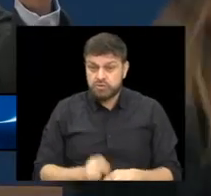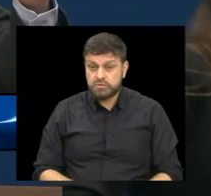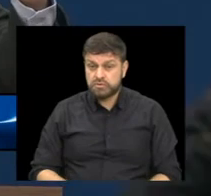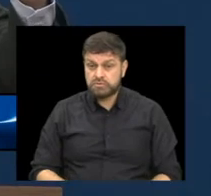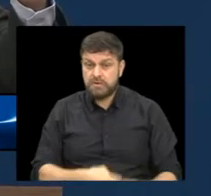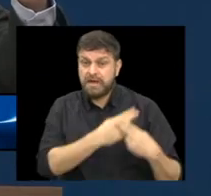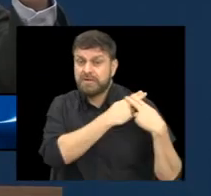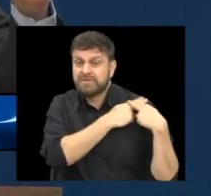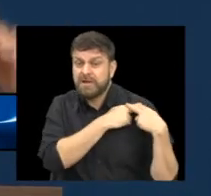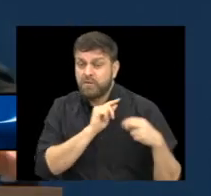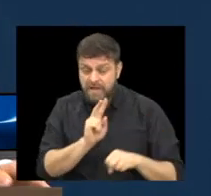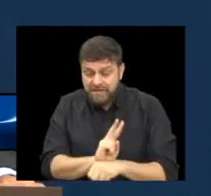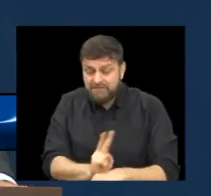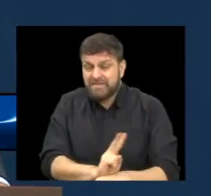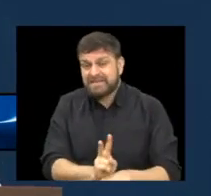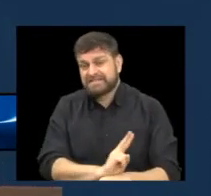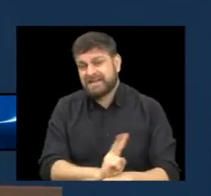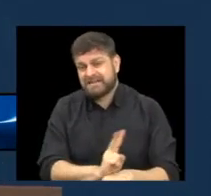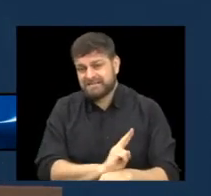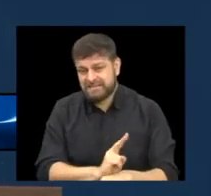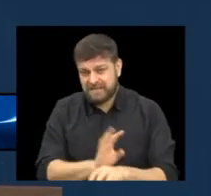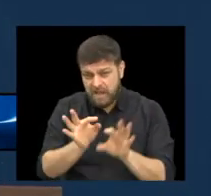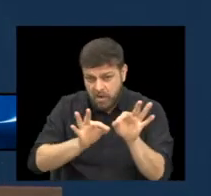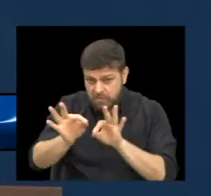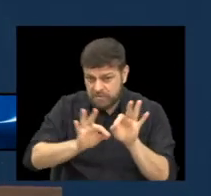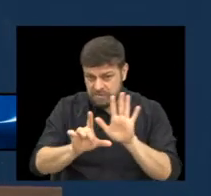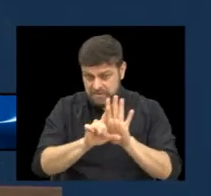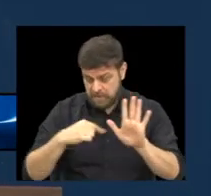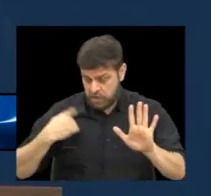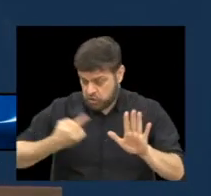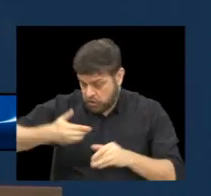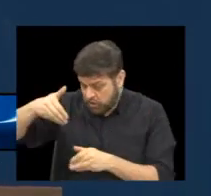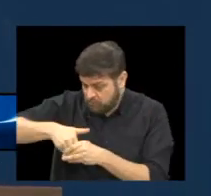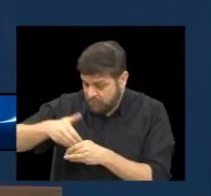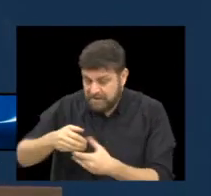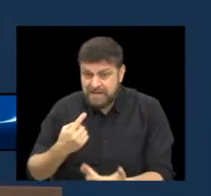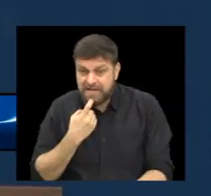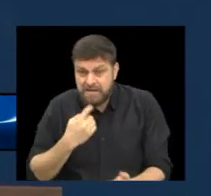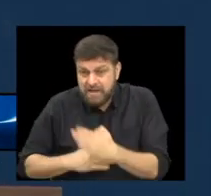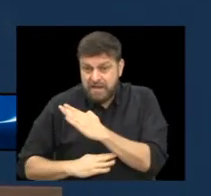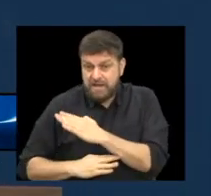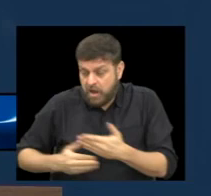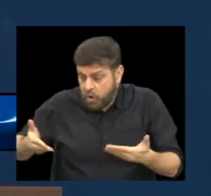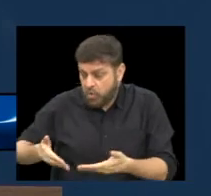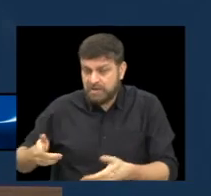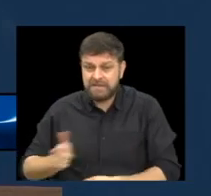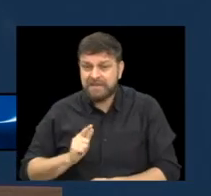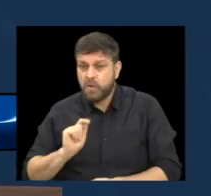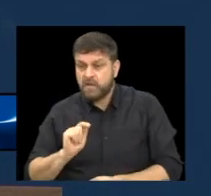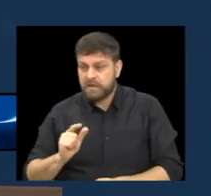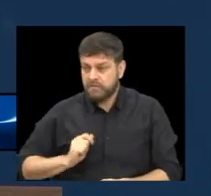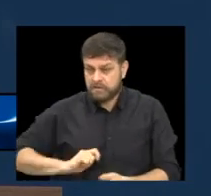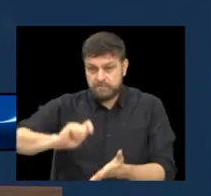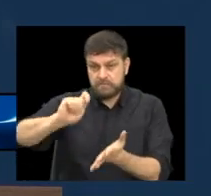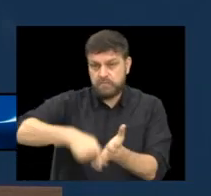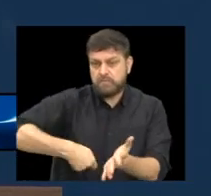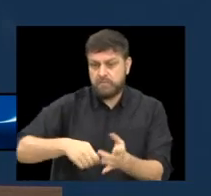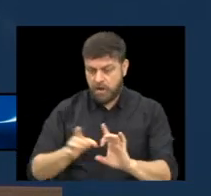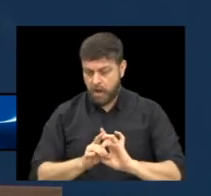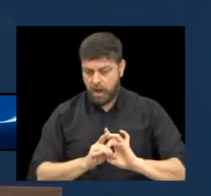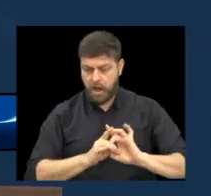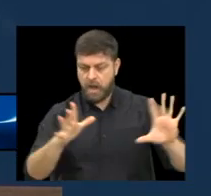fiscalização. No projeto de lei que nós vamos votar aqui hoje, tem o poder de autorização.